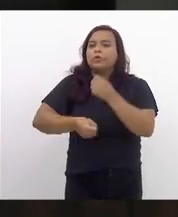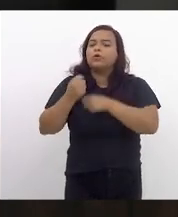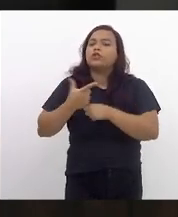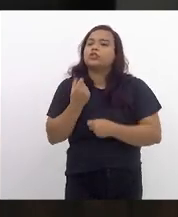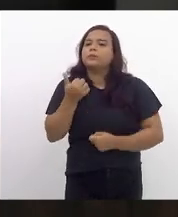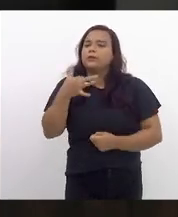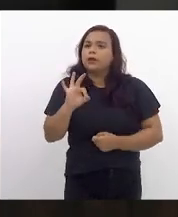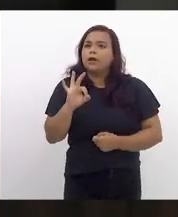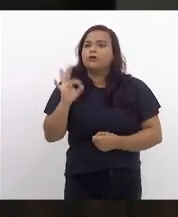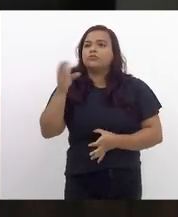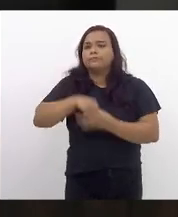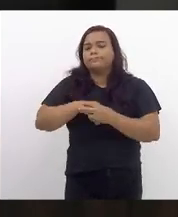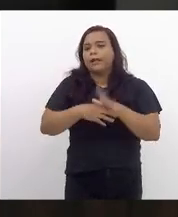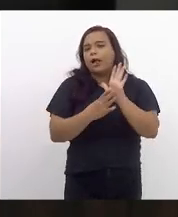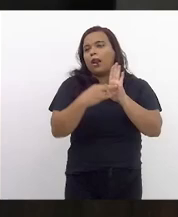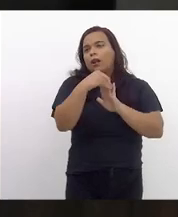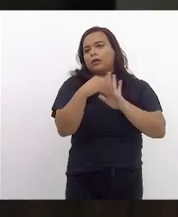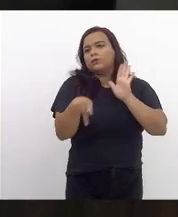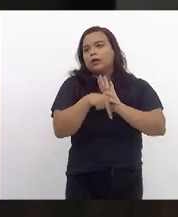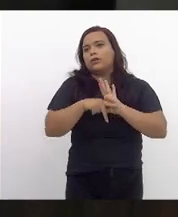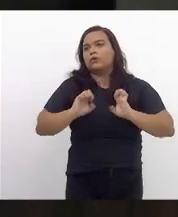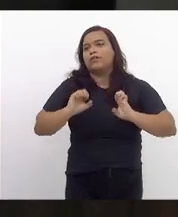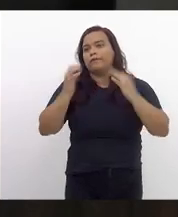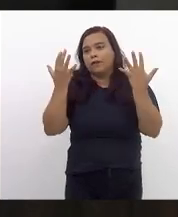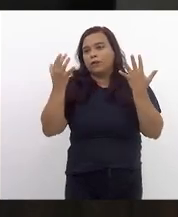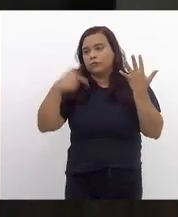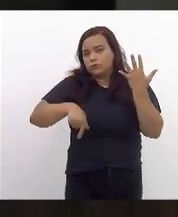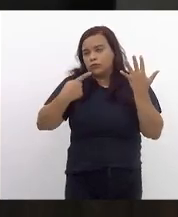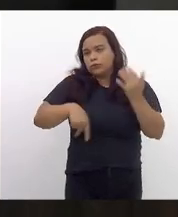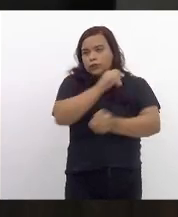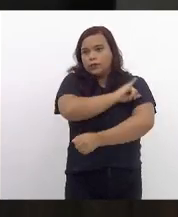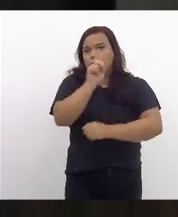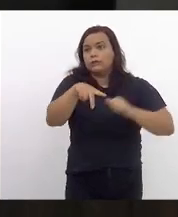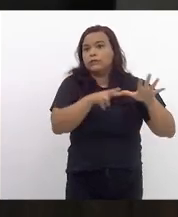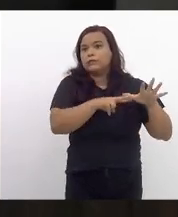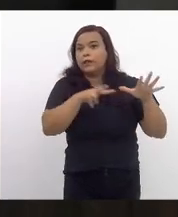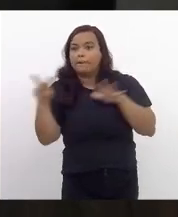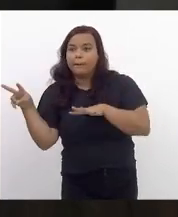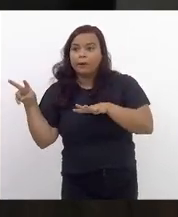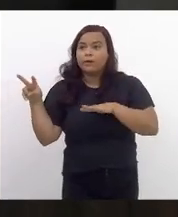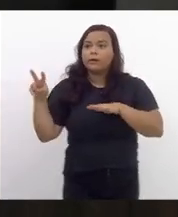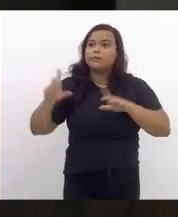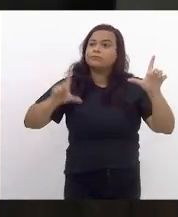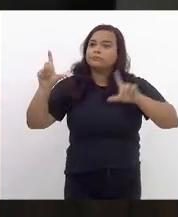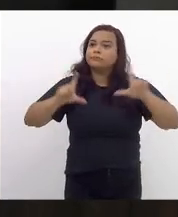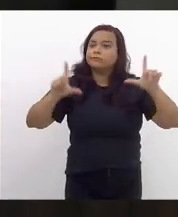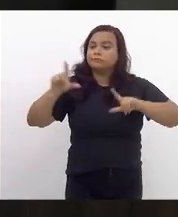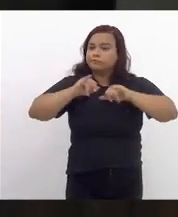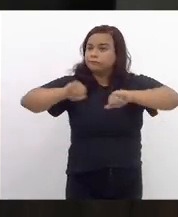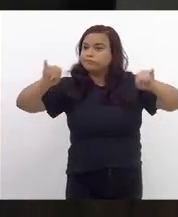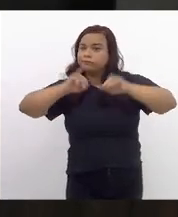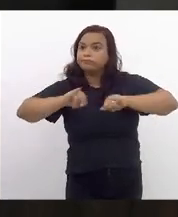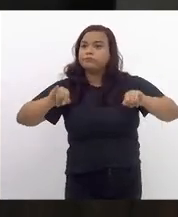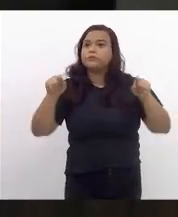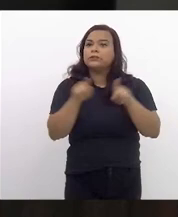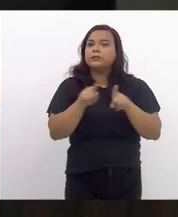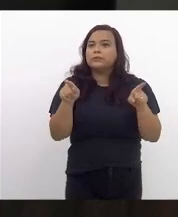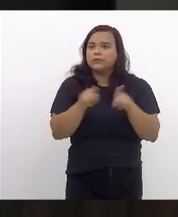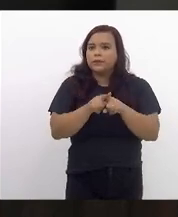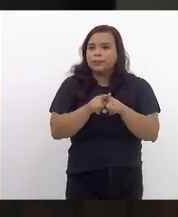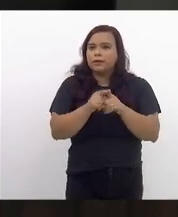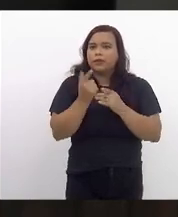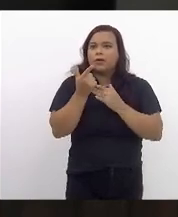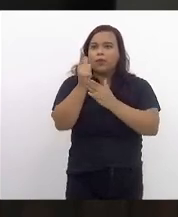eventos do Estado do Rio de Janeiro, a Semana da Imprensa, e da outras providências. Não é e da